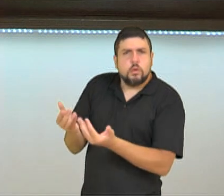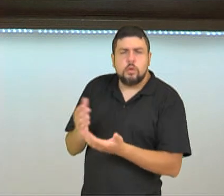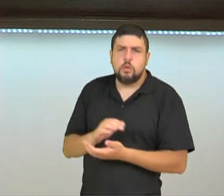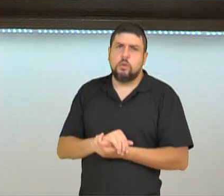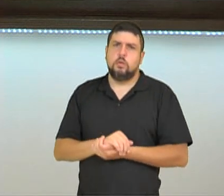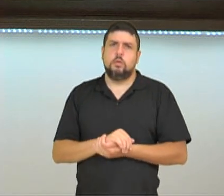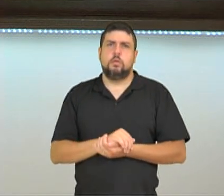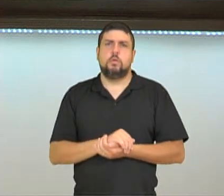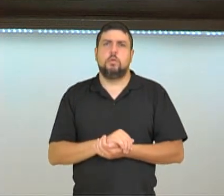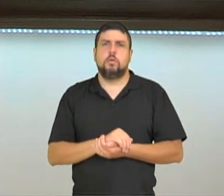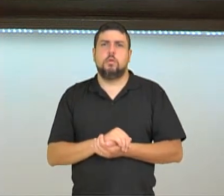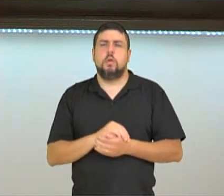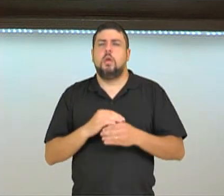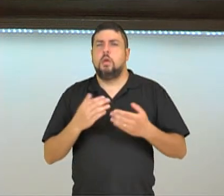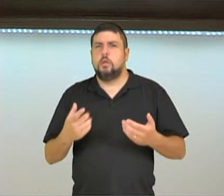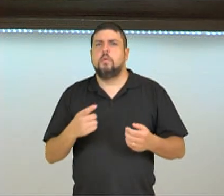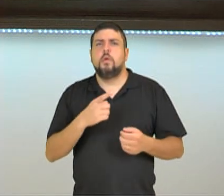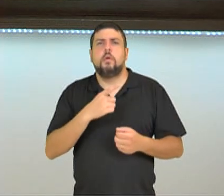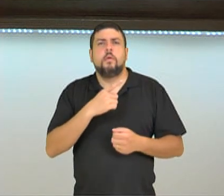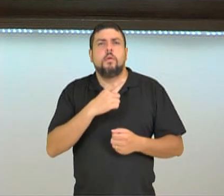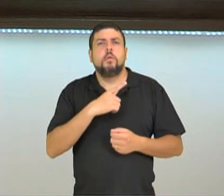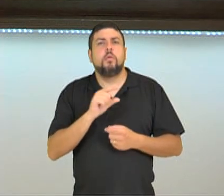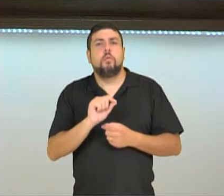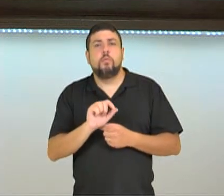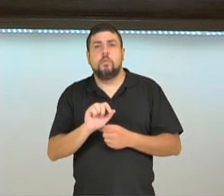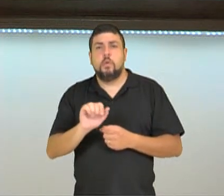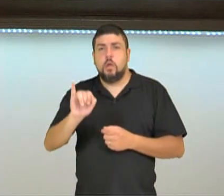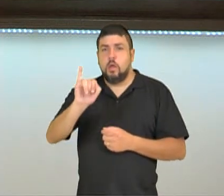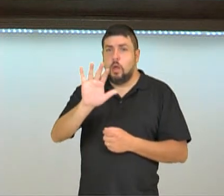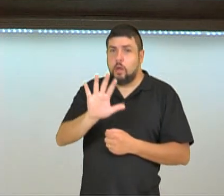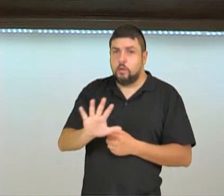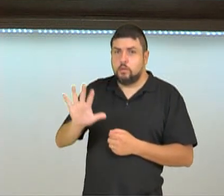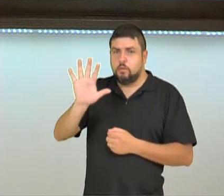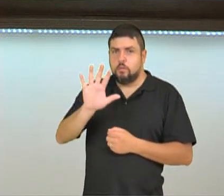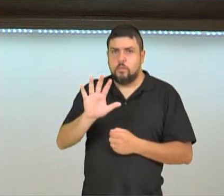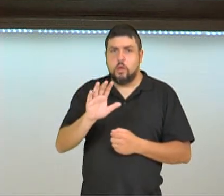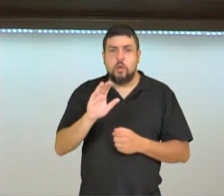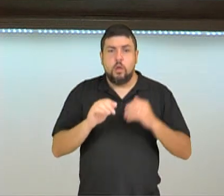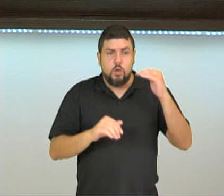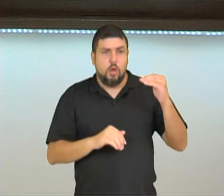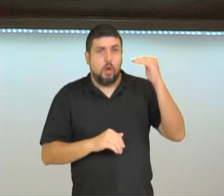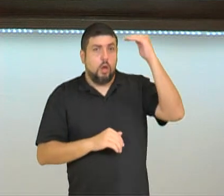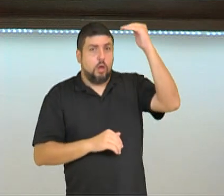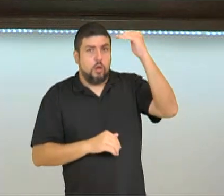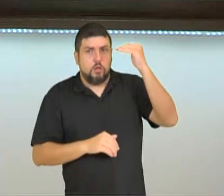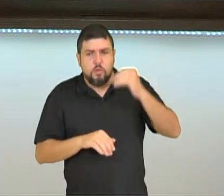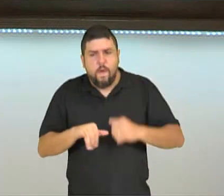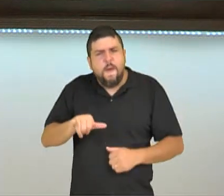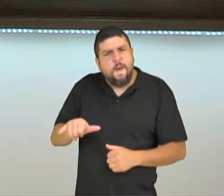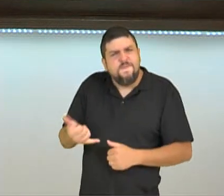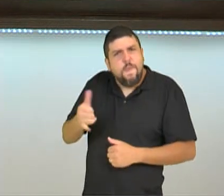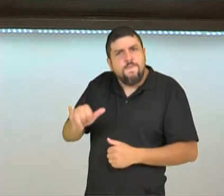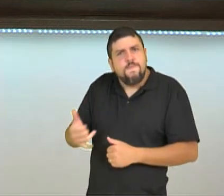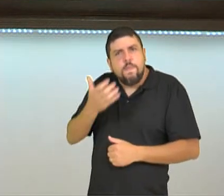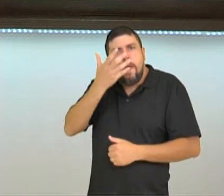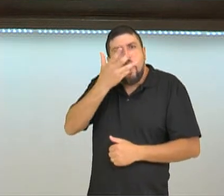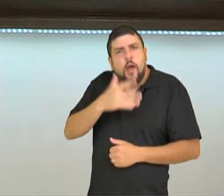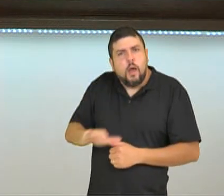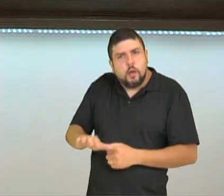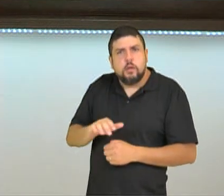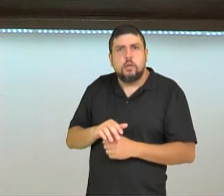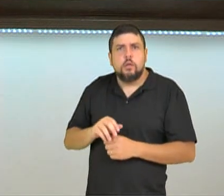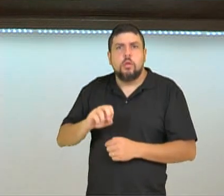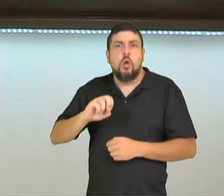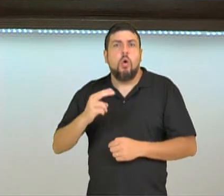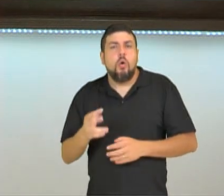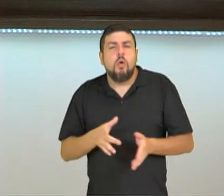esses elementos, em que temos a questão das imagens, mostrando um adulto se aproveitando de uma criança, ou se passando por uma